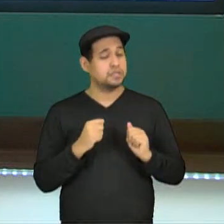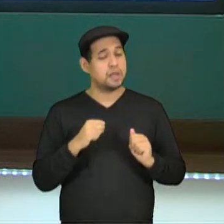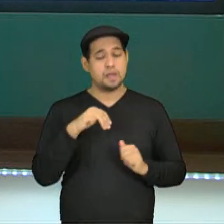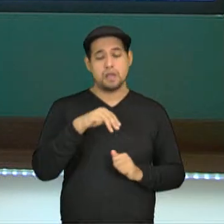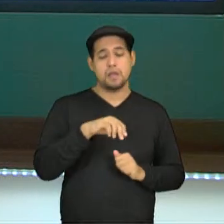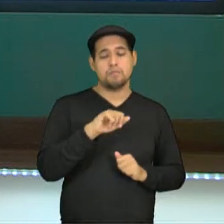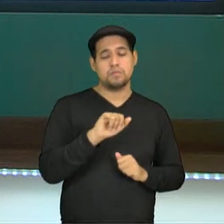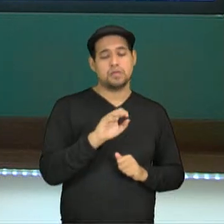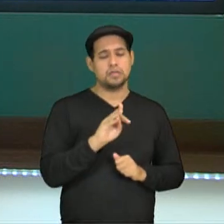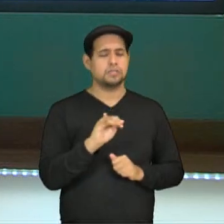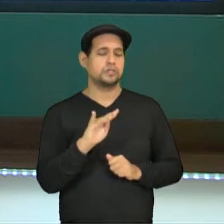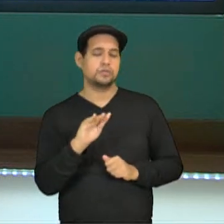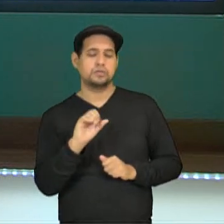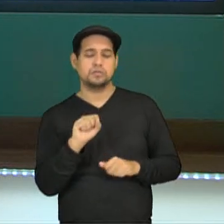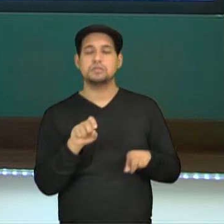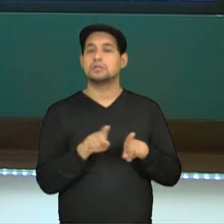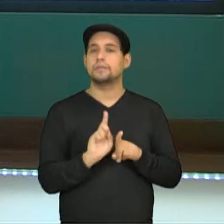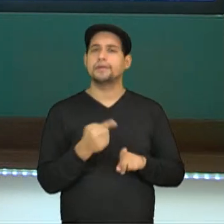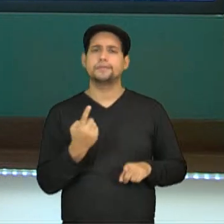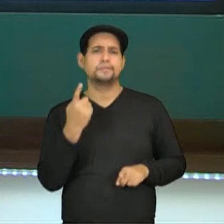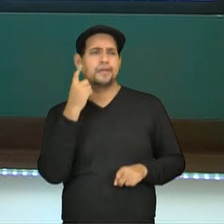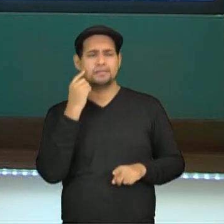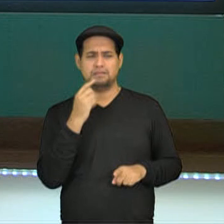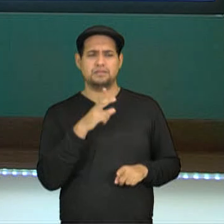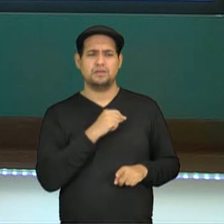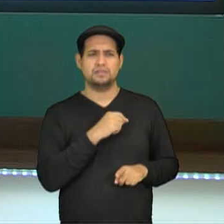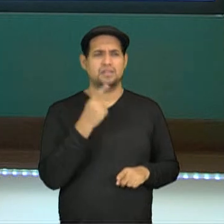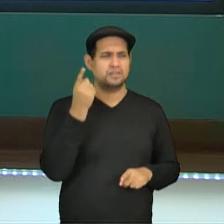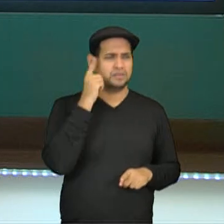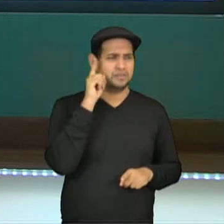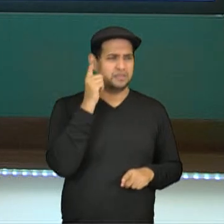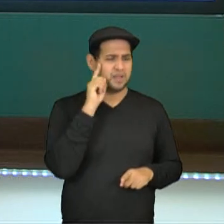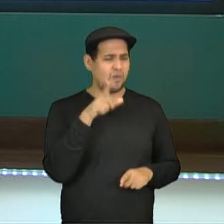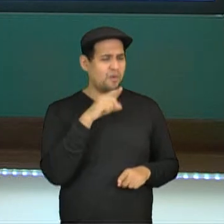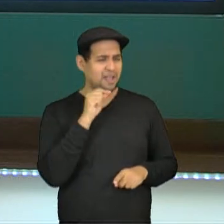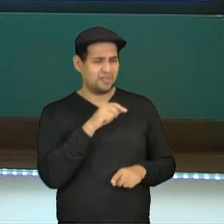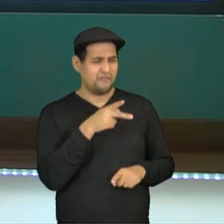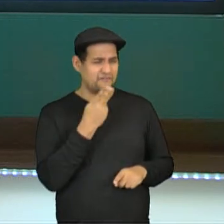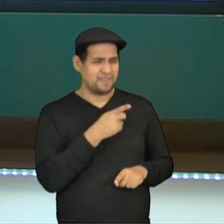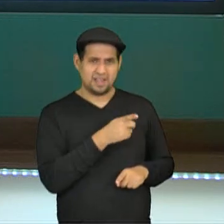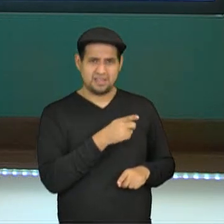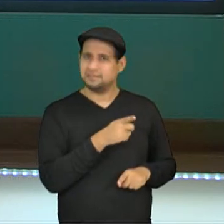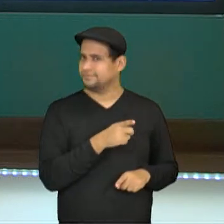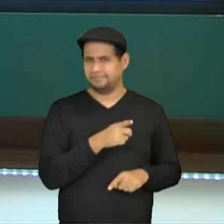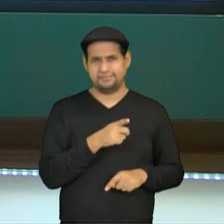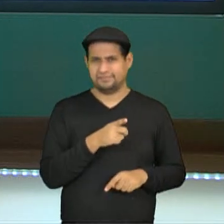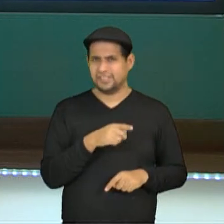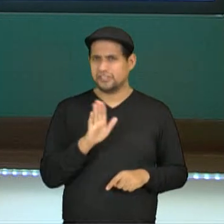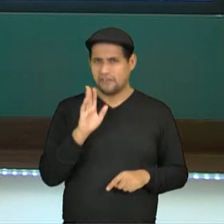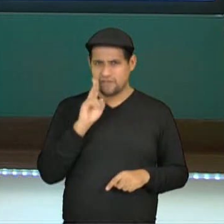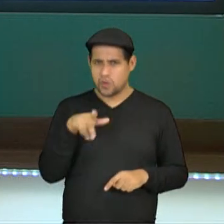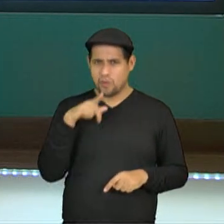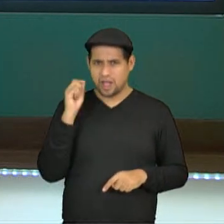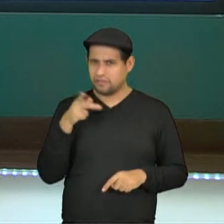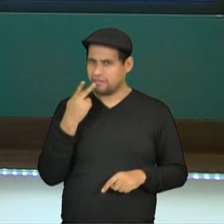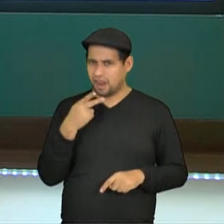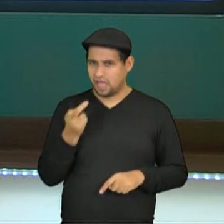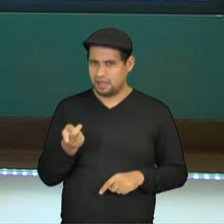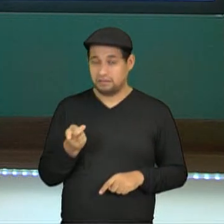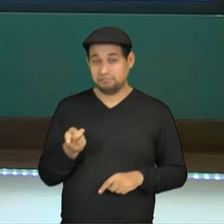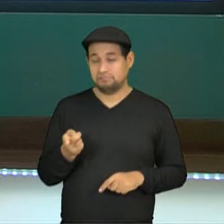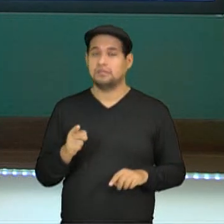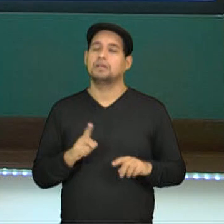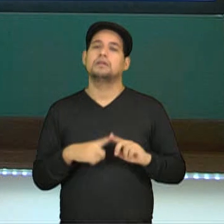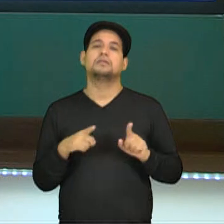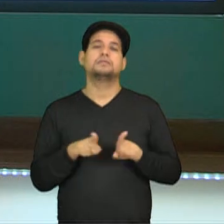míticos, elementos que a gente pensa, opa, no dia a dia os gatos não conversam, os animais não falam, né? Mas num